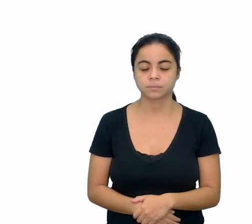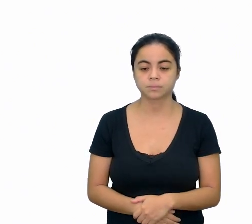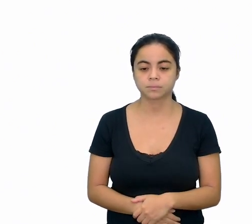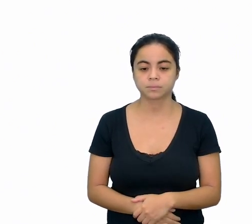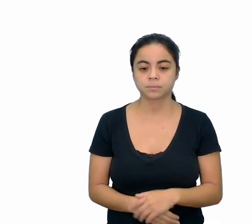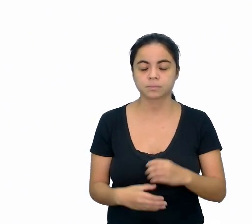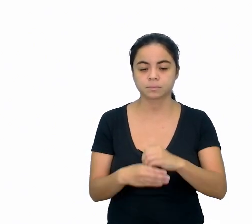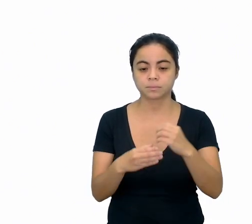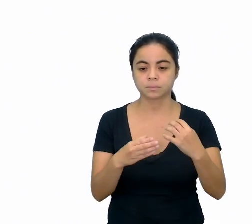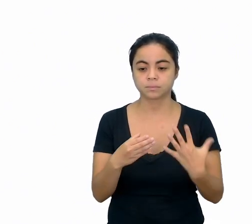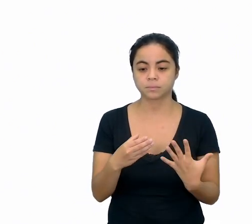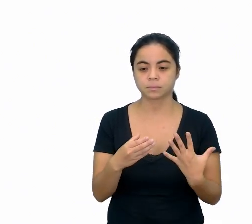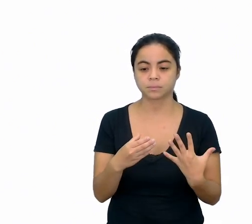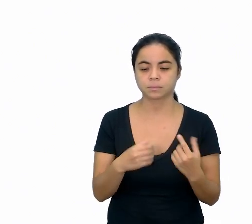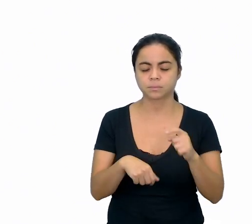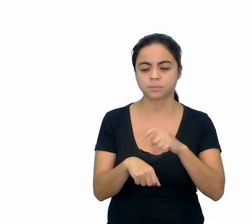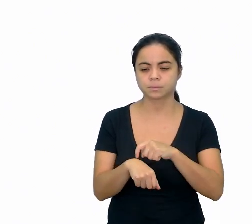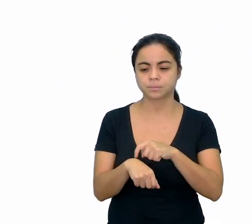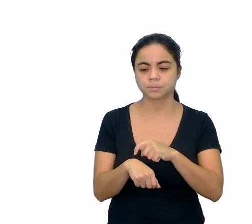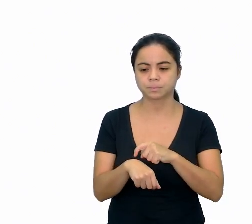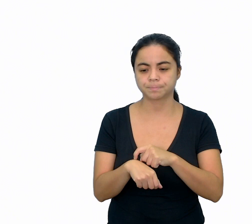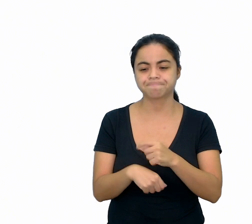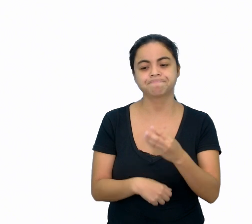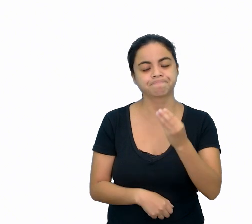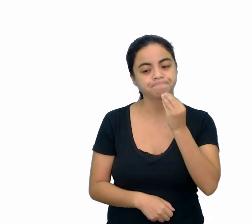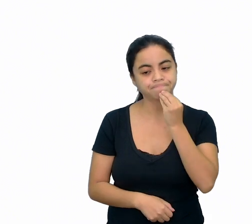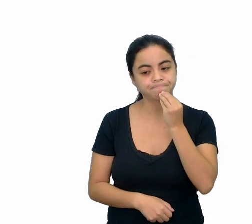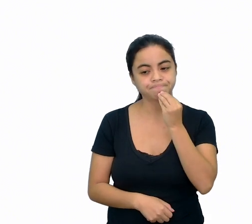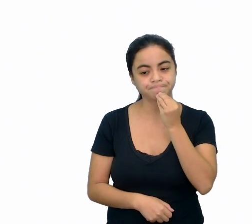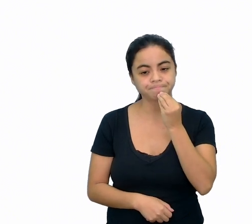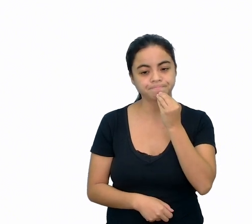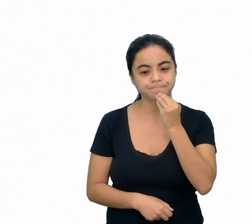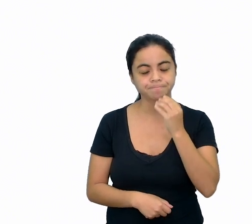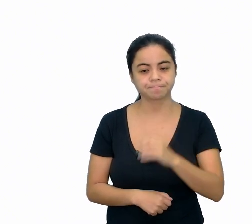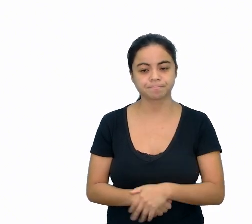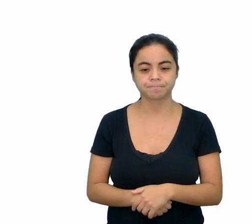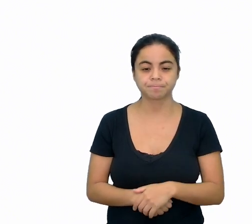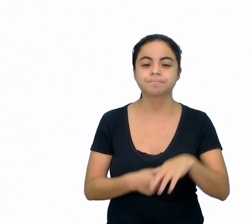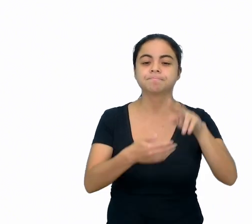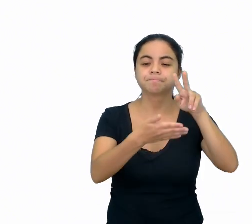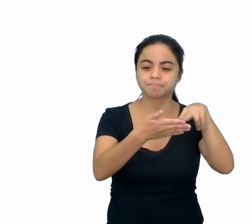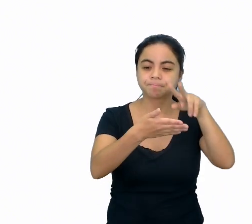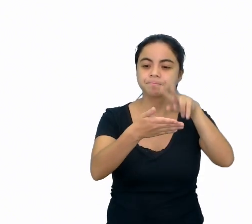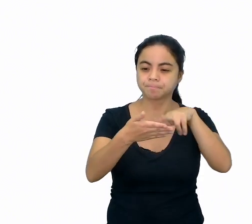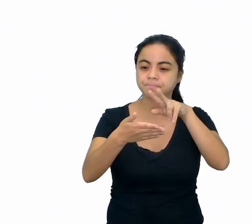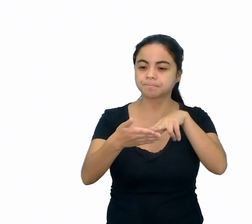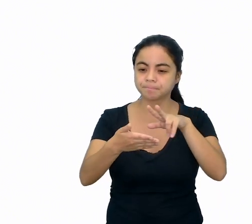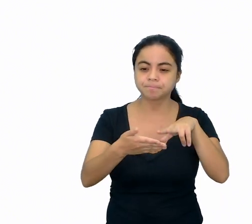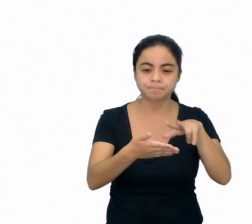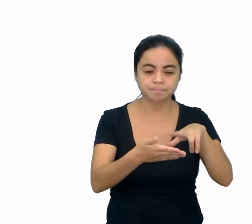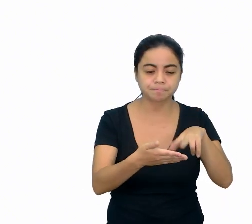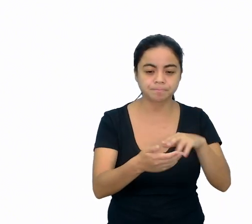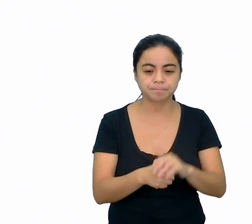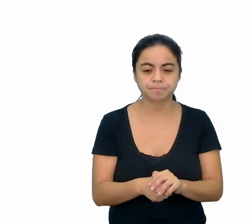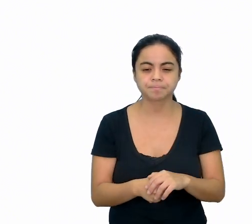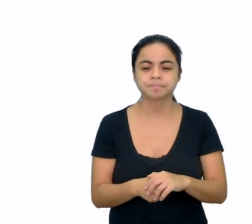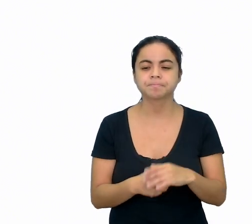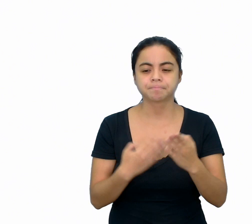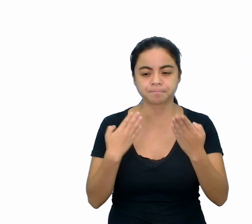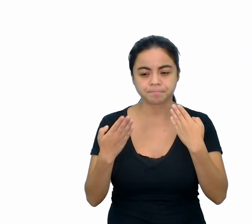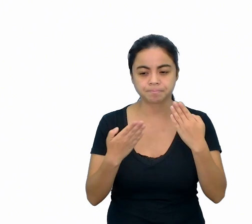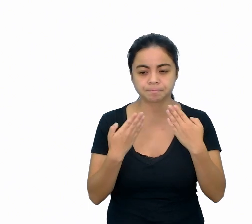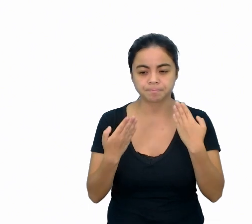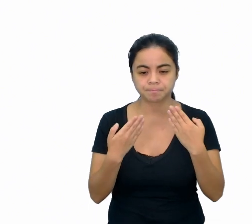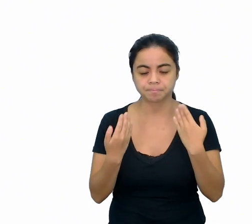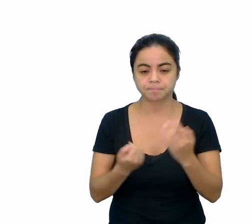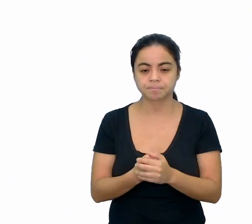Caracteriza-se, pois, como um momento privilegiado para a formação de leitores. A gente tem conversado muito sobre isso, o